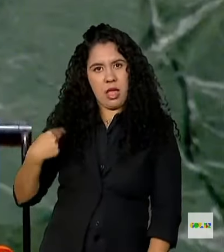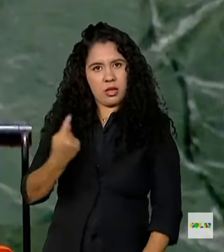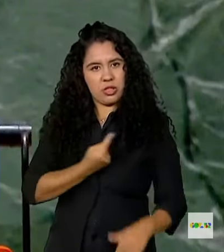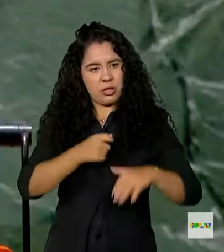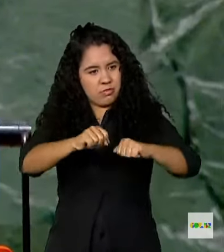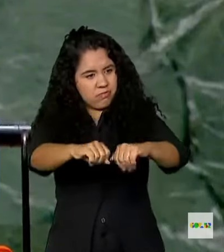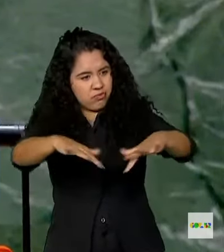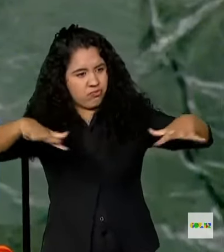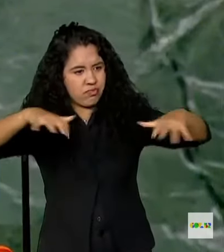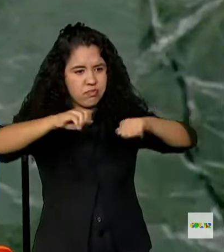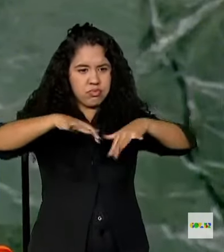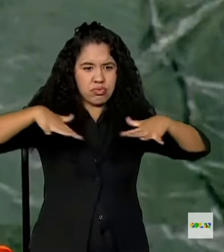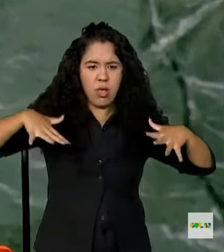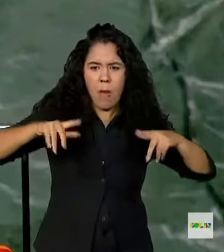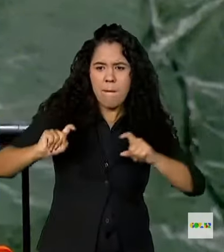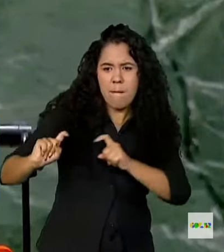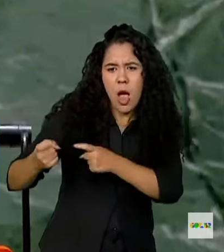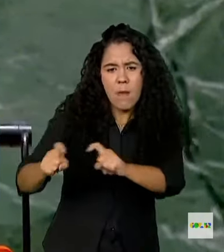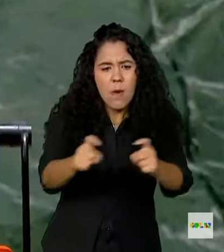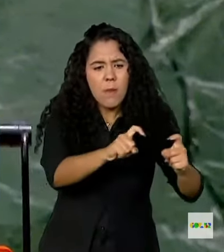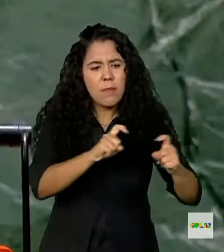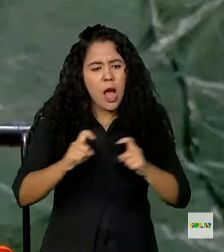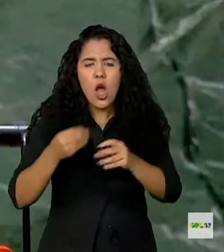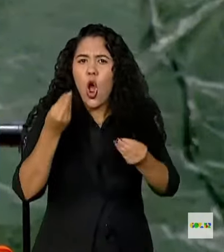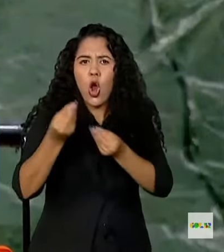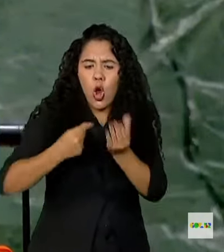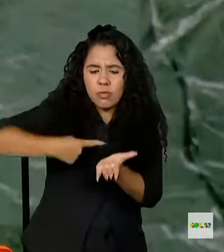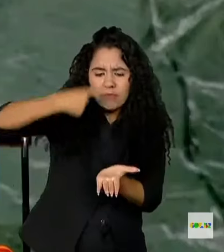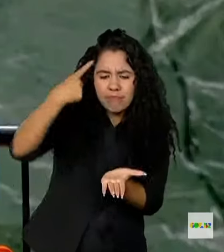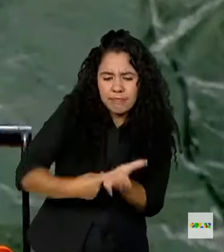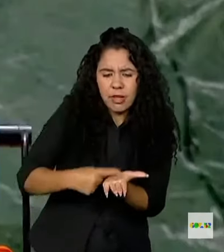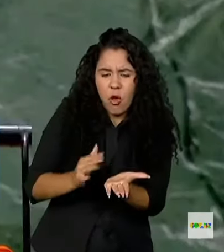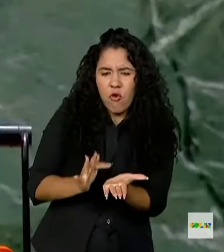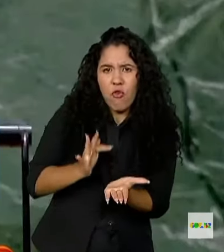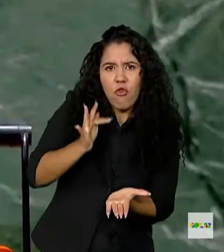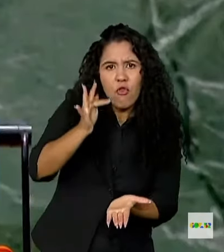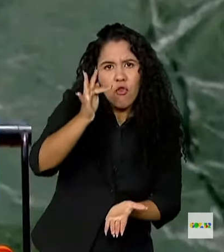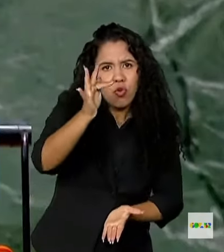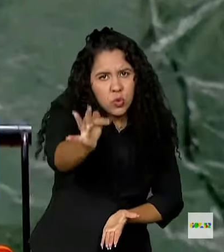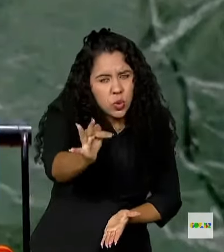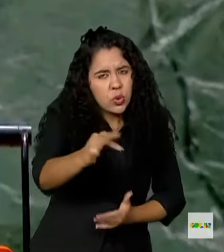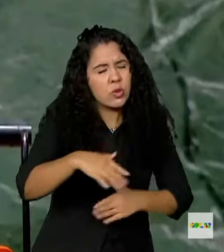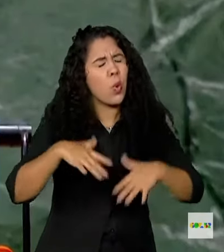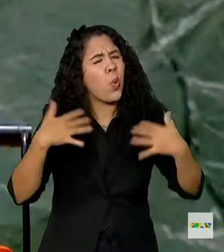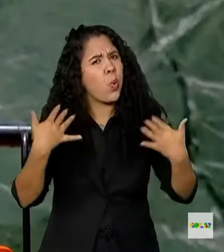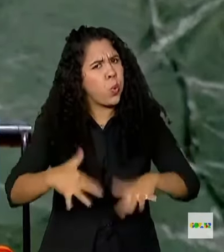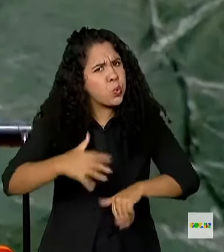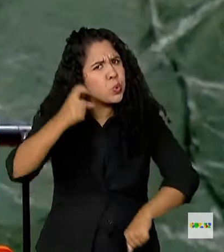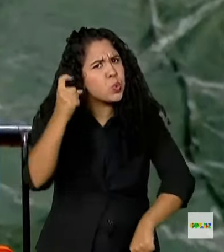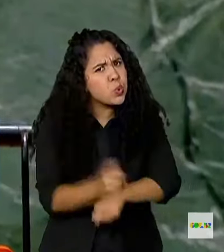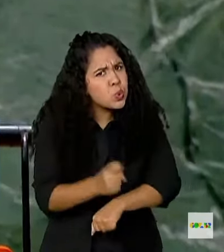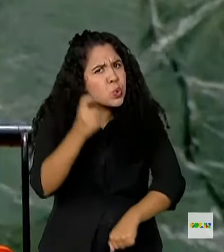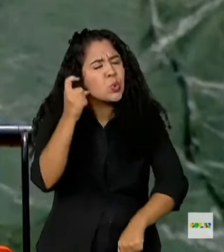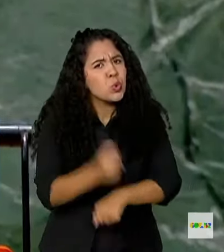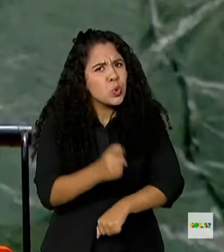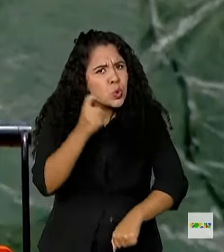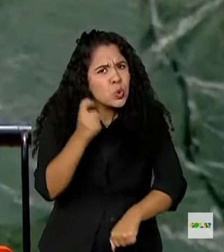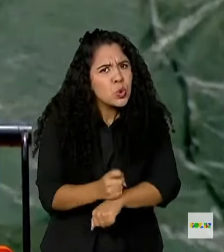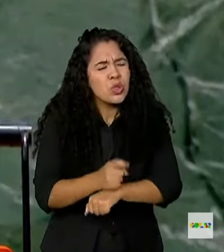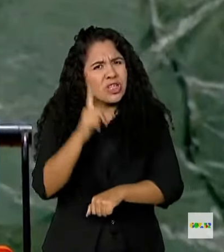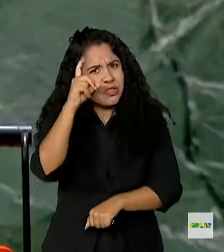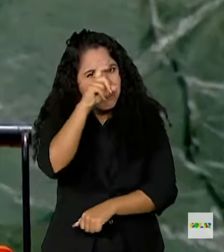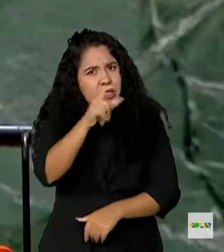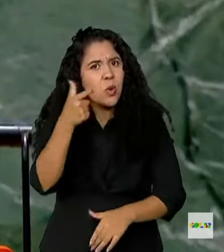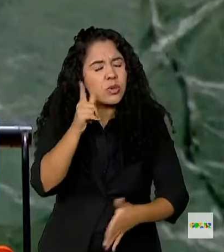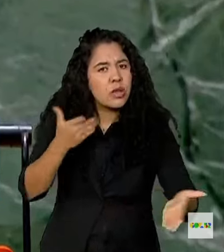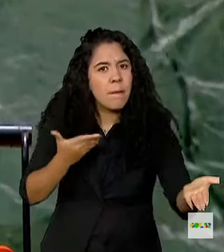plenário, o Pacto para o Futuro. Sua difícil aprovação demonstra o enfraquecimento de